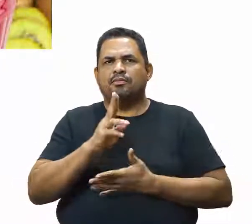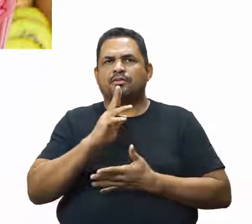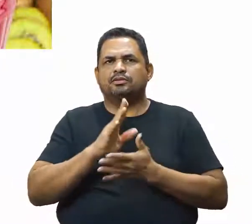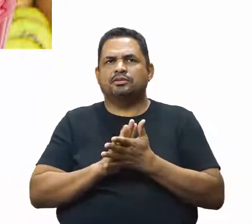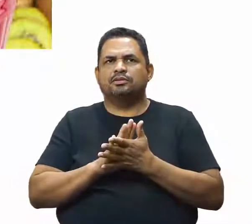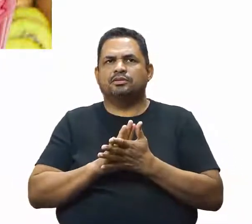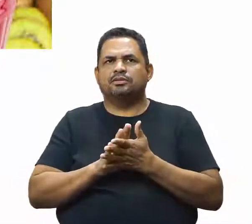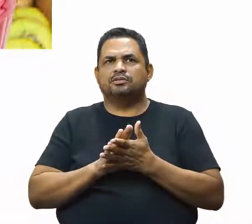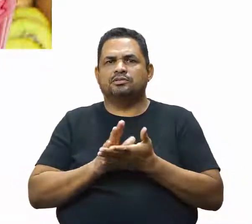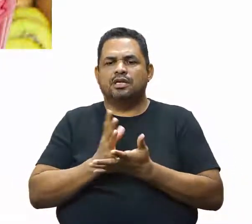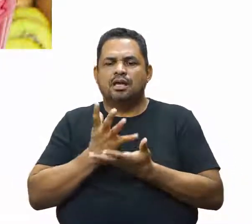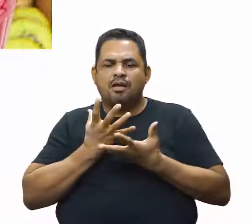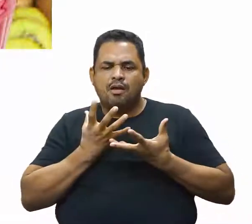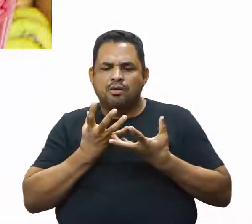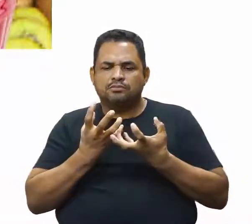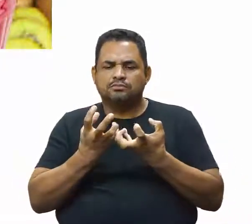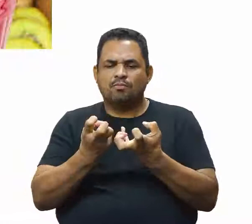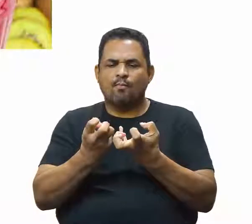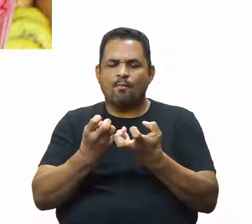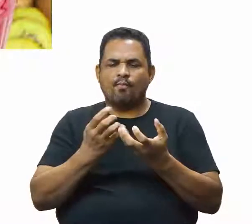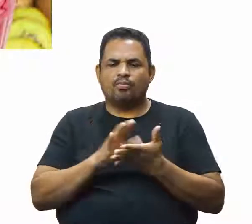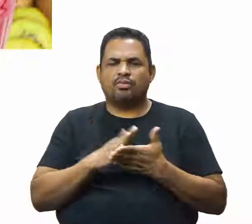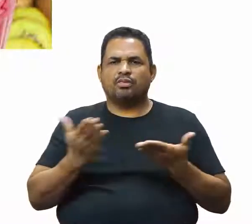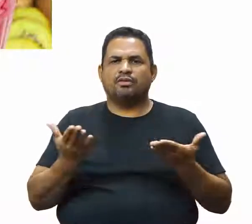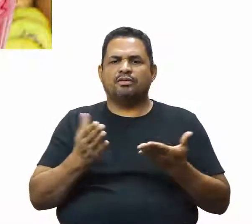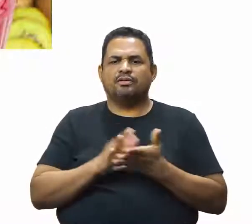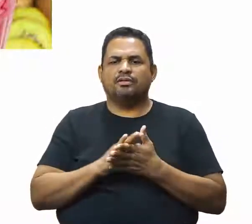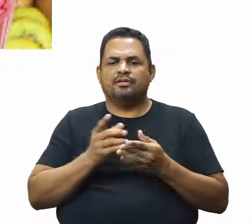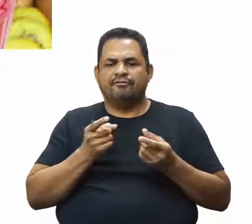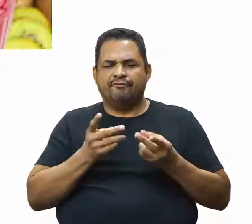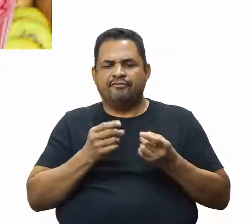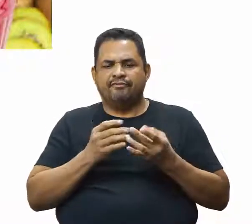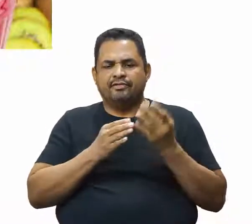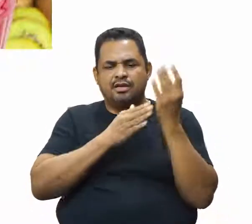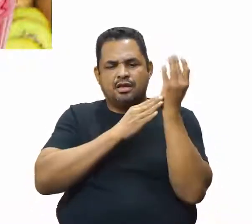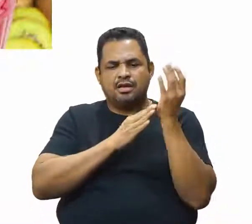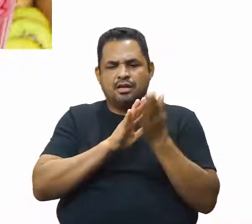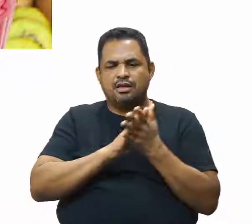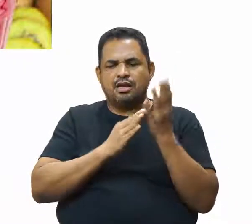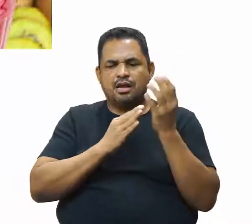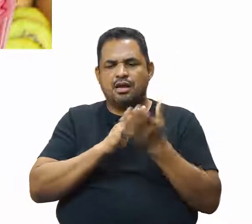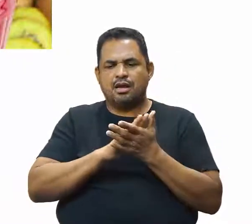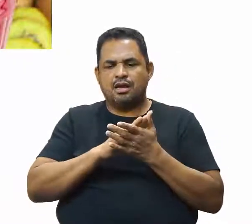é secas, né? Você vender casca de laranja